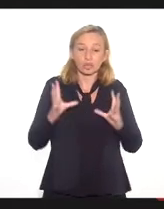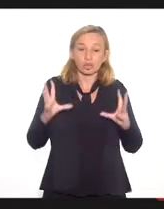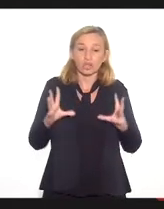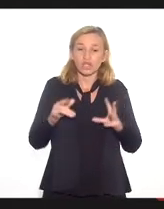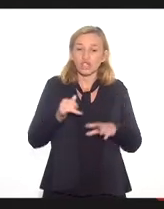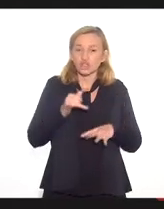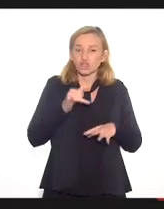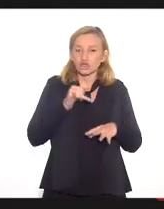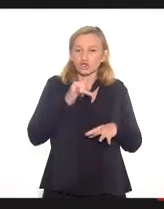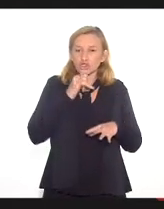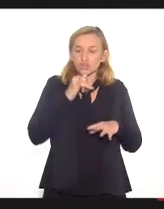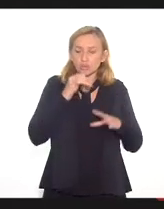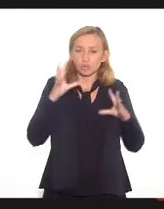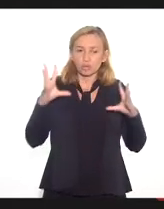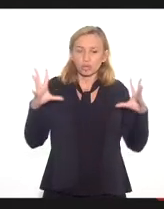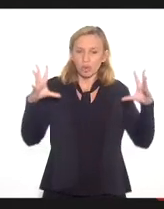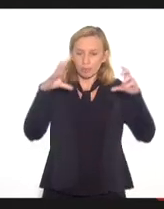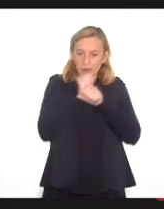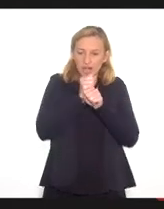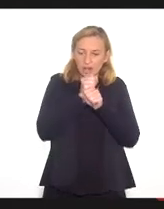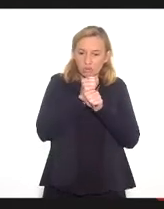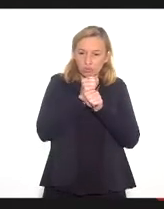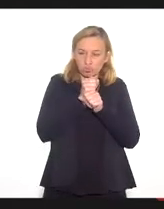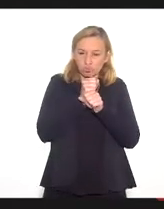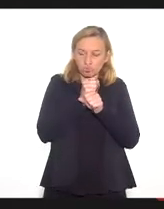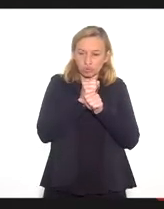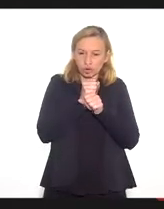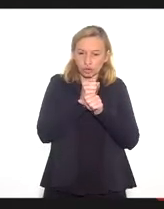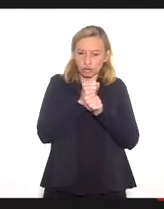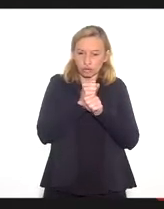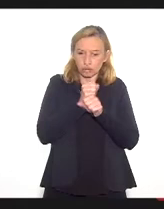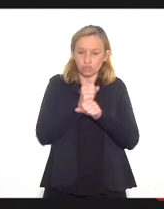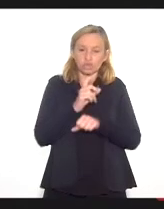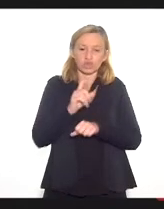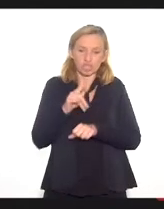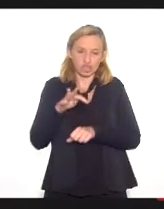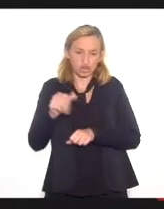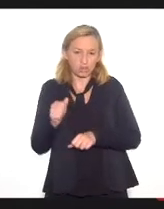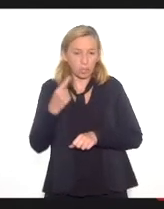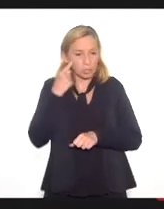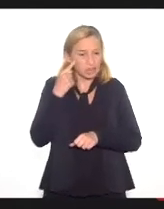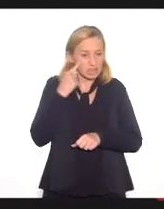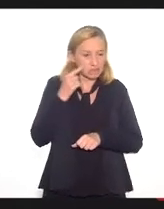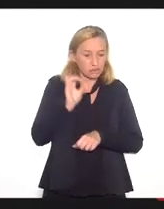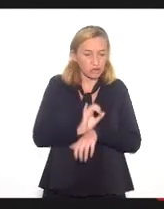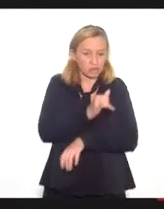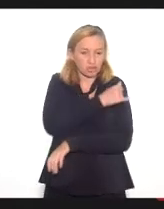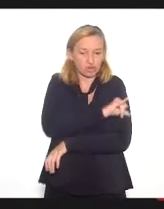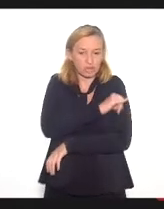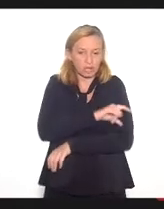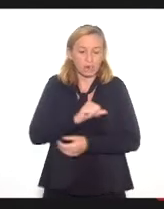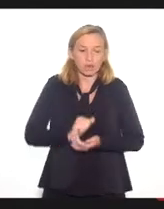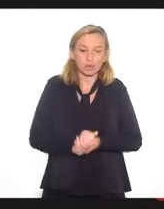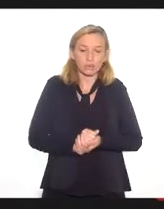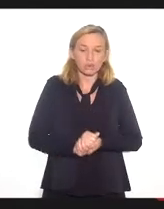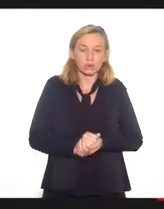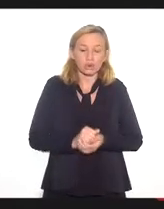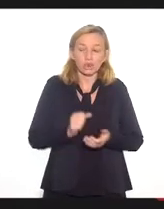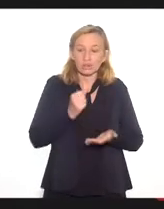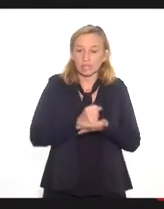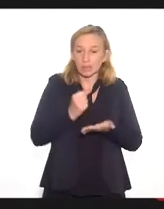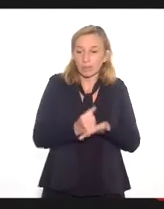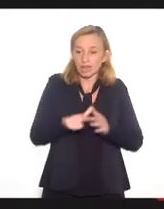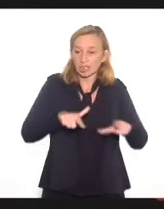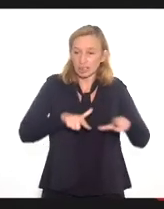estatístico no Brasil vamos prestar atenção nos dados do Caged do estado do Rio de Janeiro ele dá uma perda de empregos com carteira